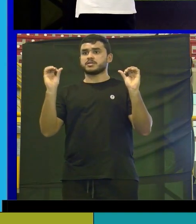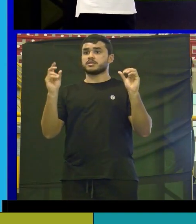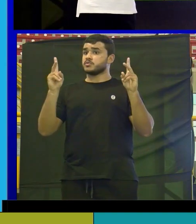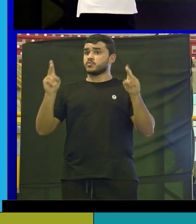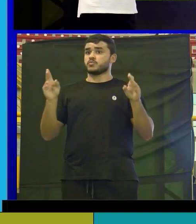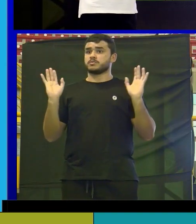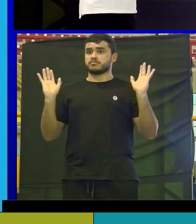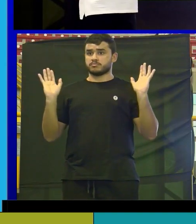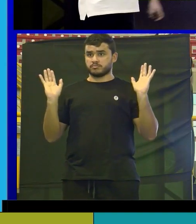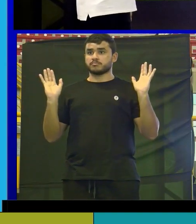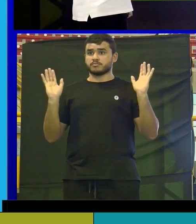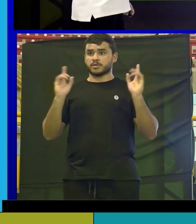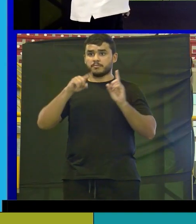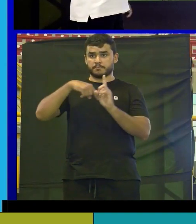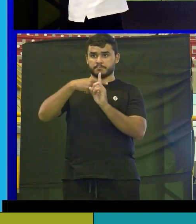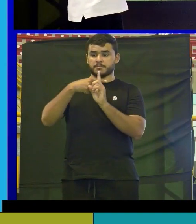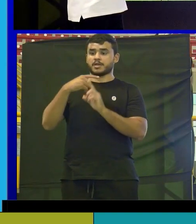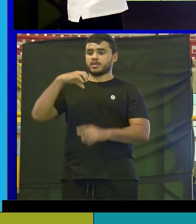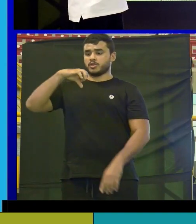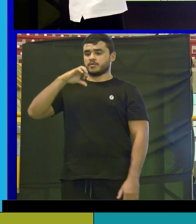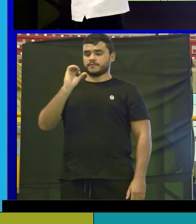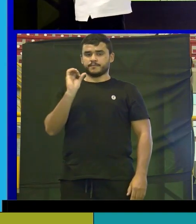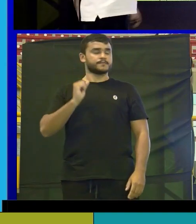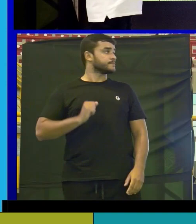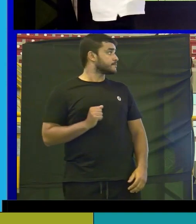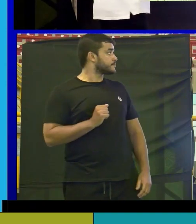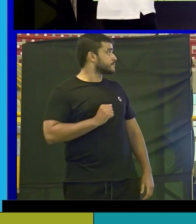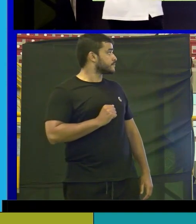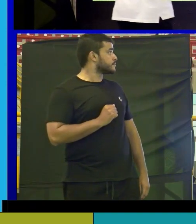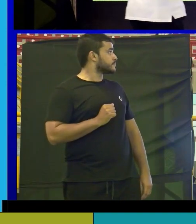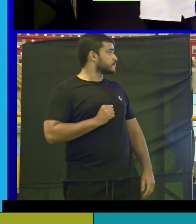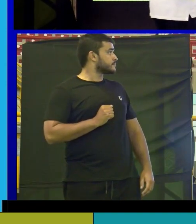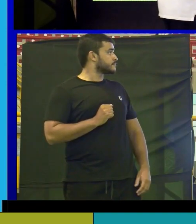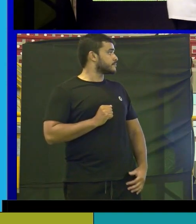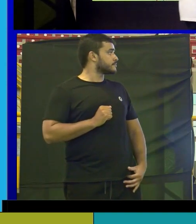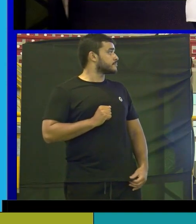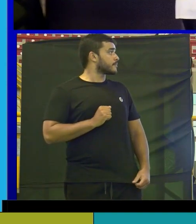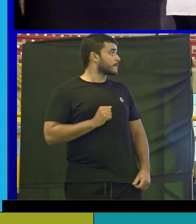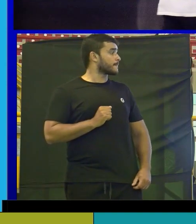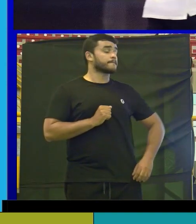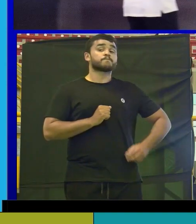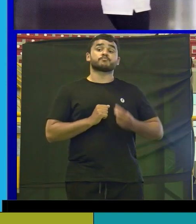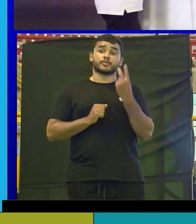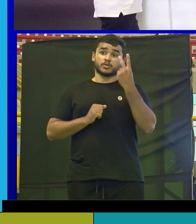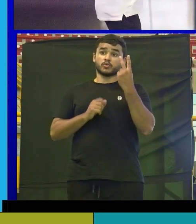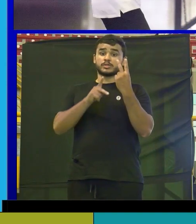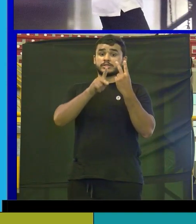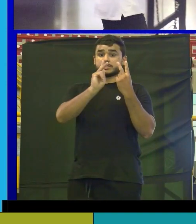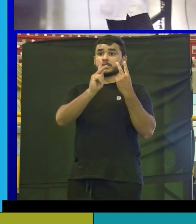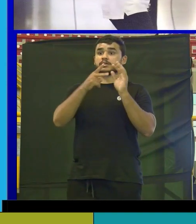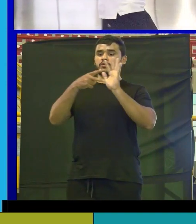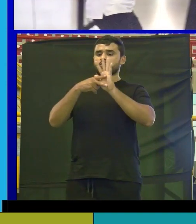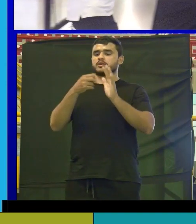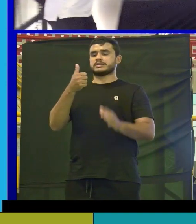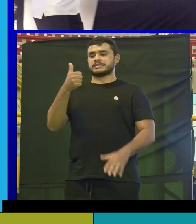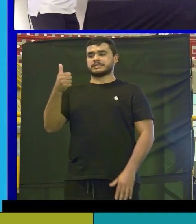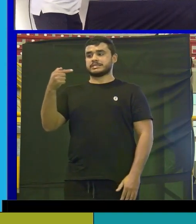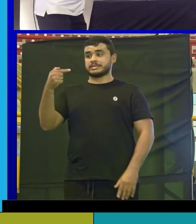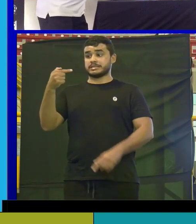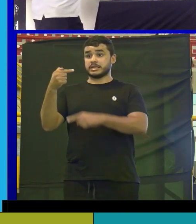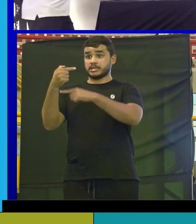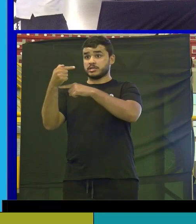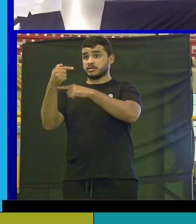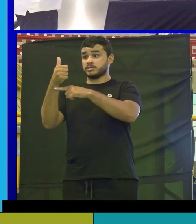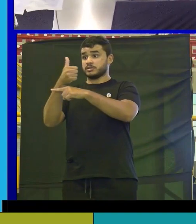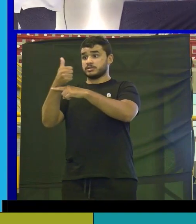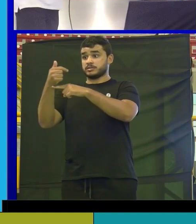aparece o mais 96. Beleza? Então eu tenho 2K igual a 117, dividindo por 2,